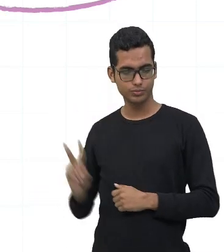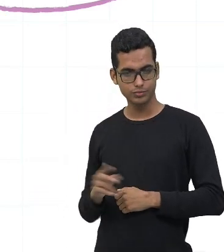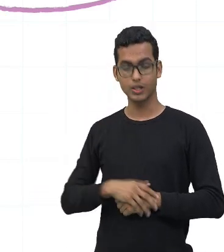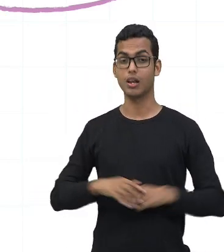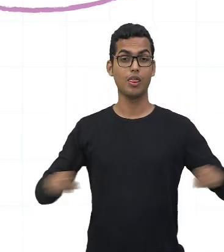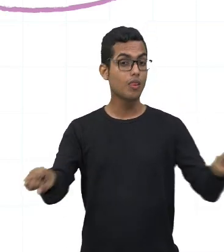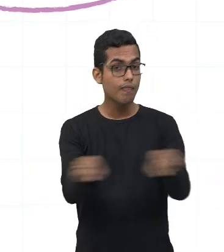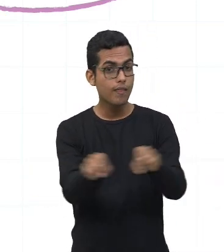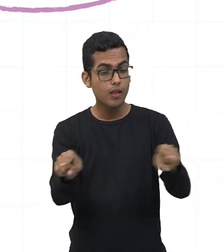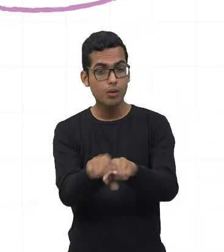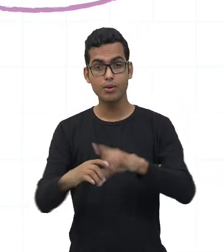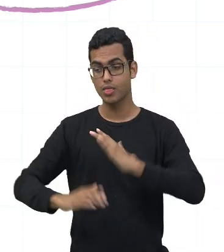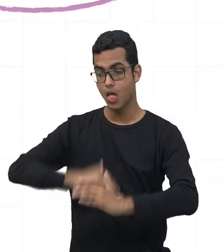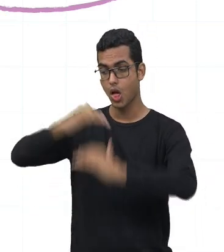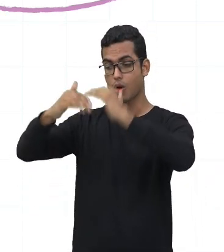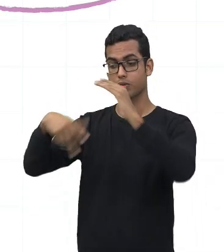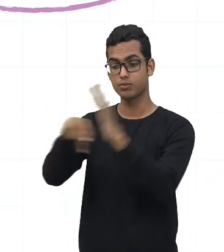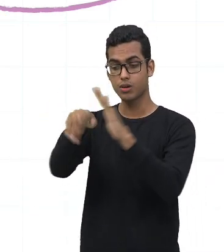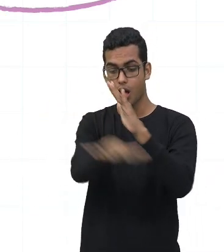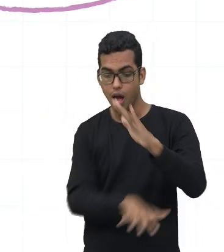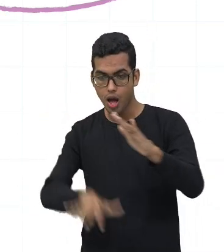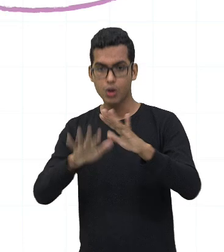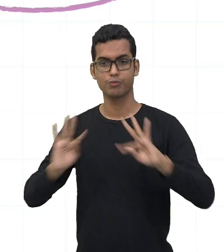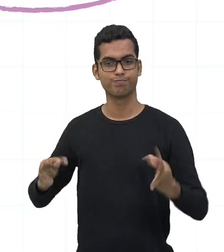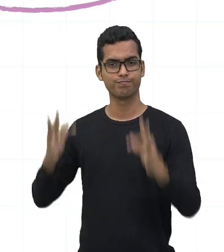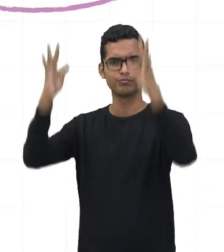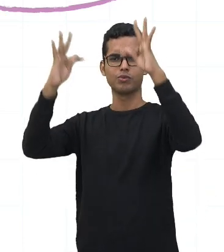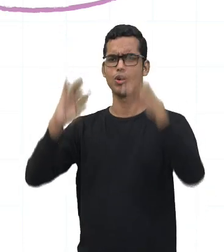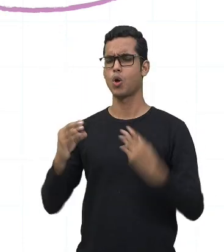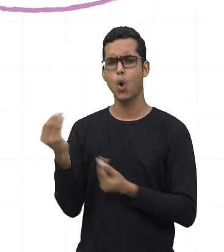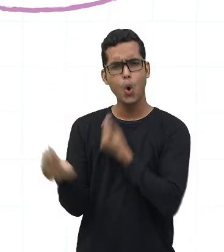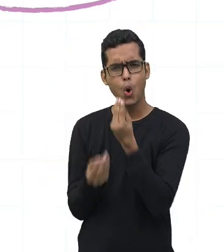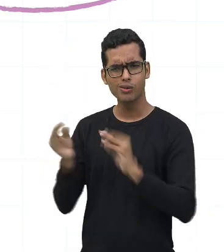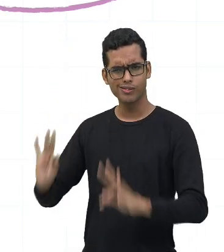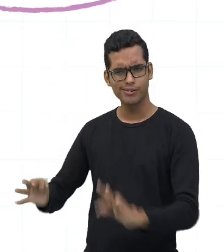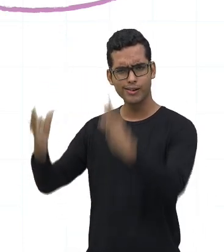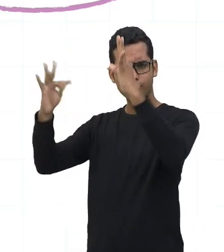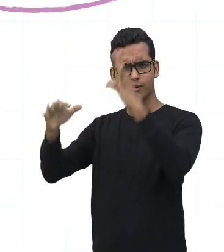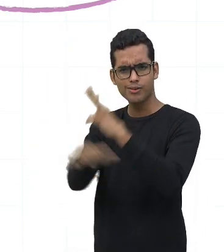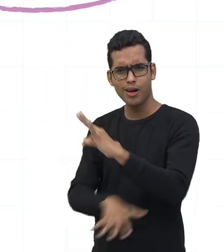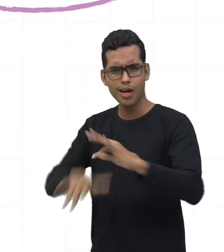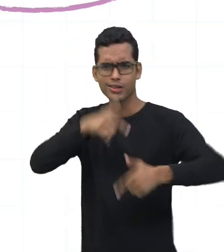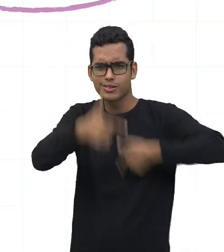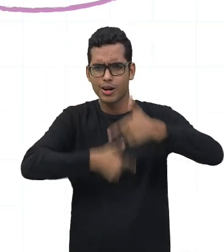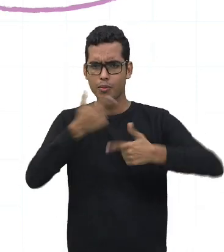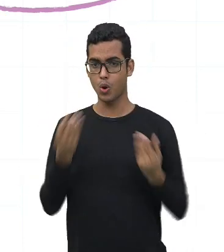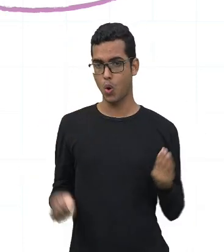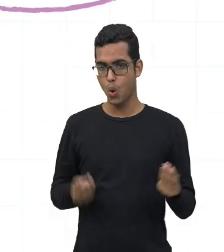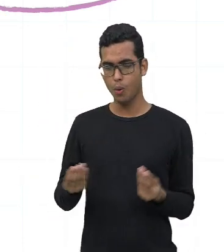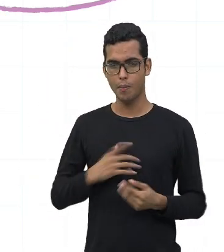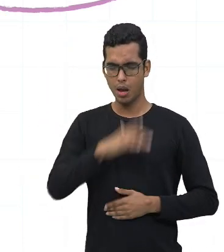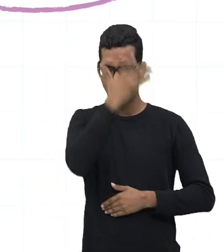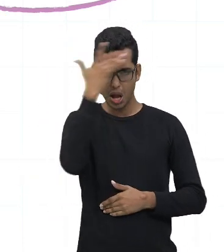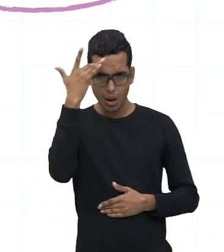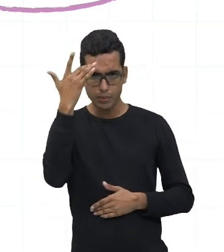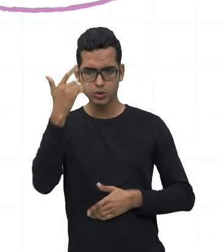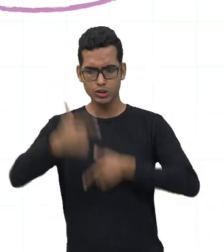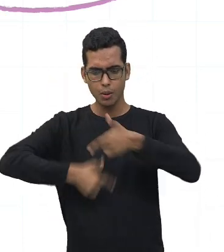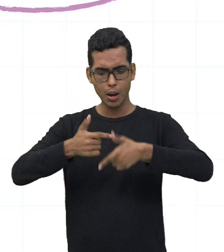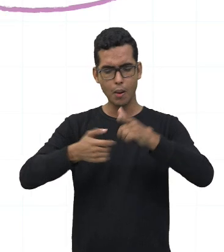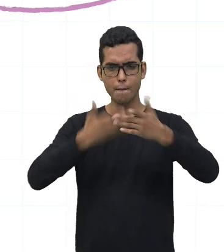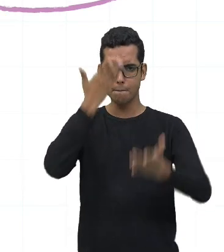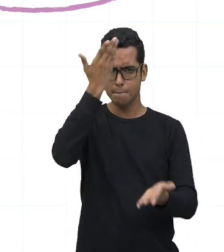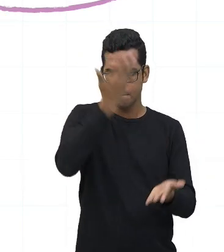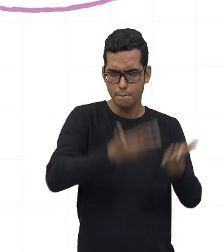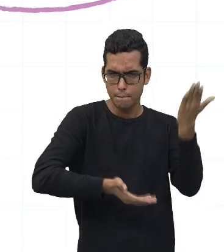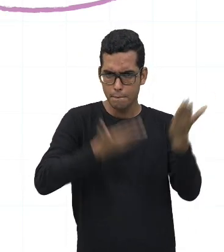da tecnologia. E com essa tecnologia, como fica a área de trabalho? Muitas pessoas perderam seus trabalhos porque